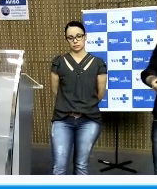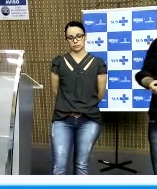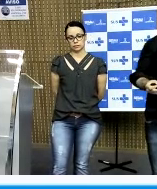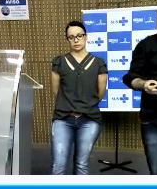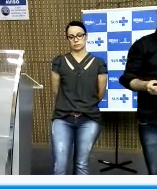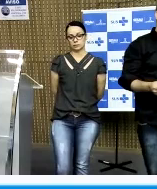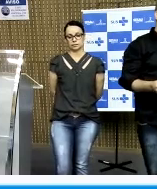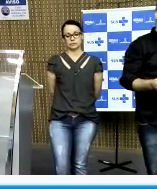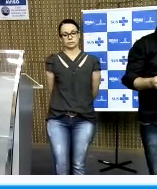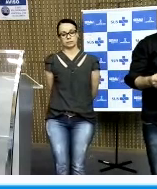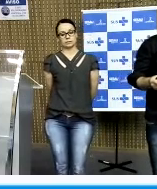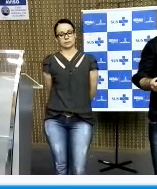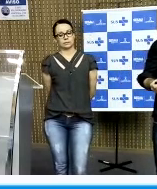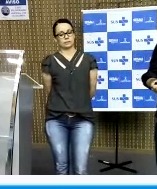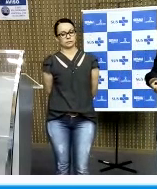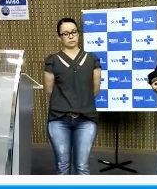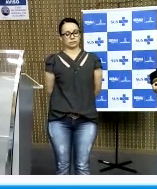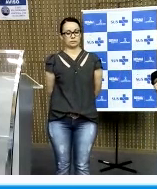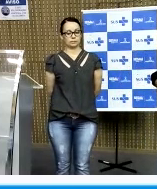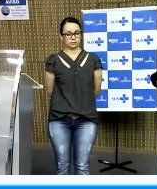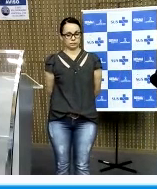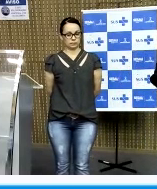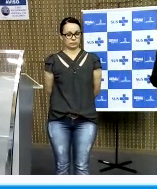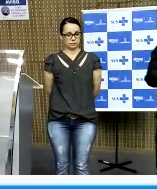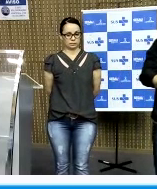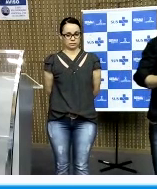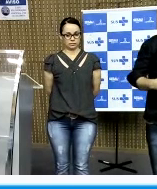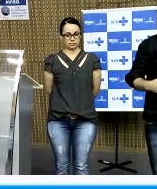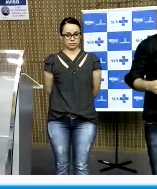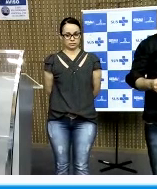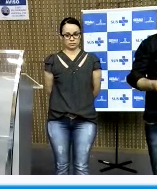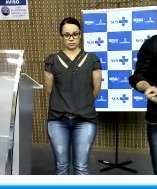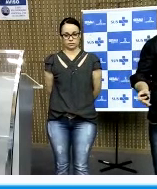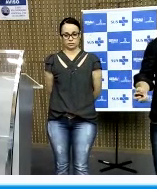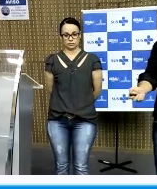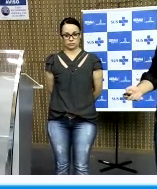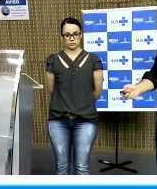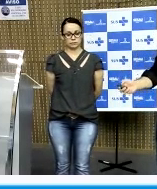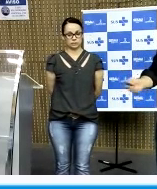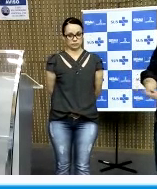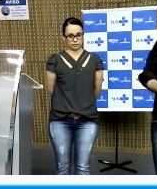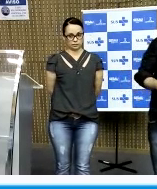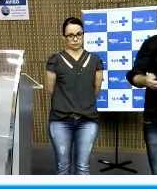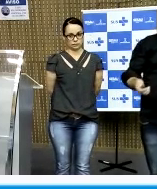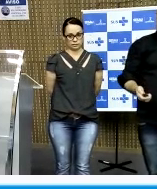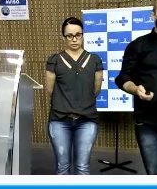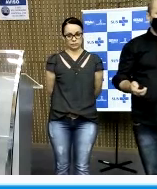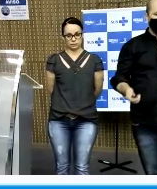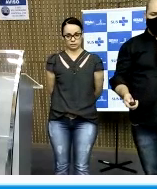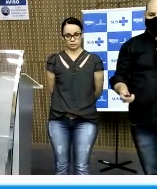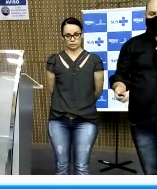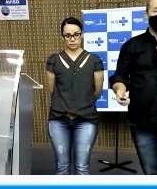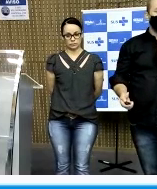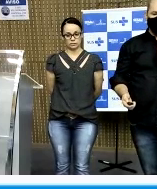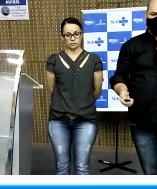no primeiro semestre de 2021. O número tem que ser melhorado também, porque a gente sabe que a obesidade já é um caso crônico. O marcador alimentar não